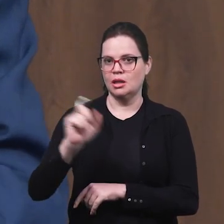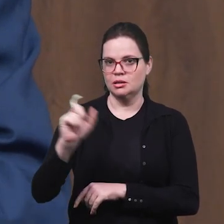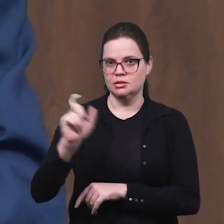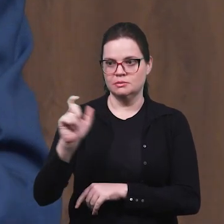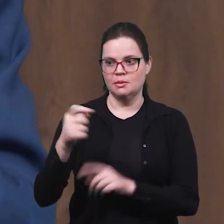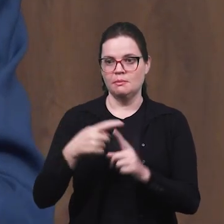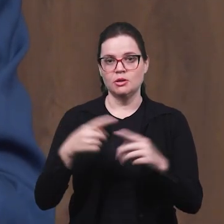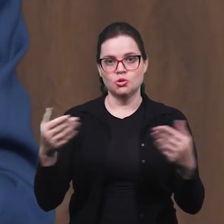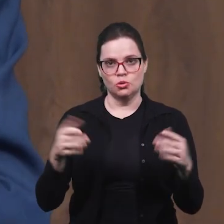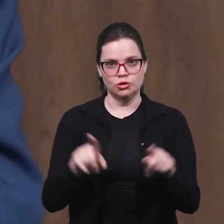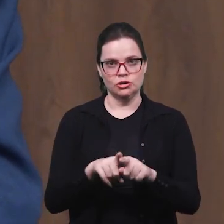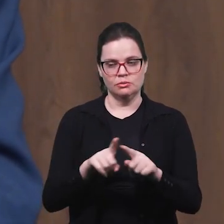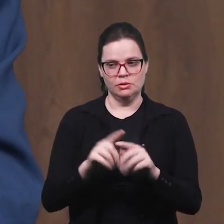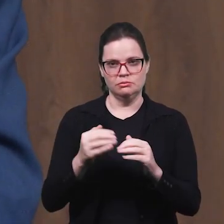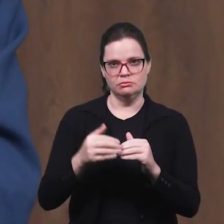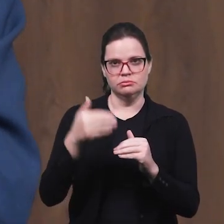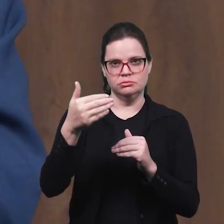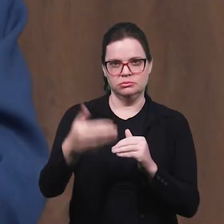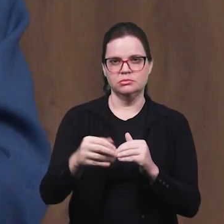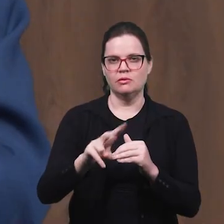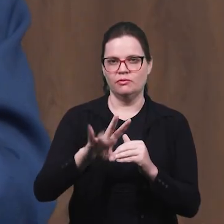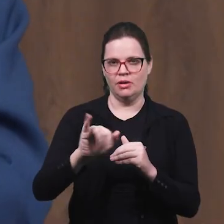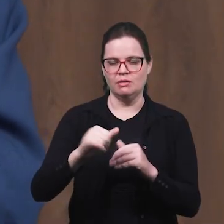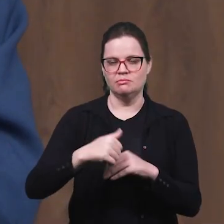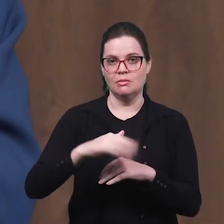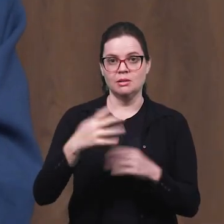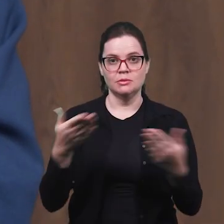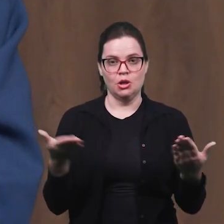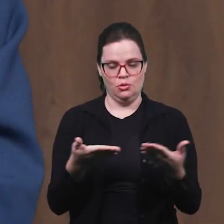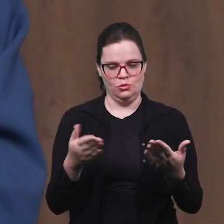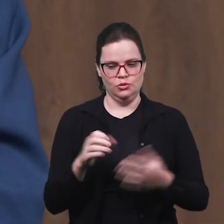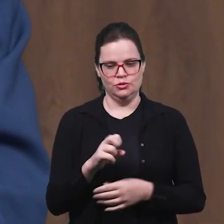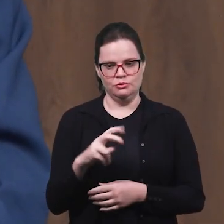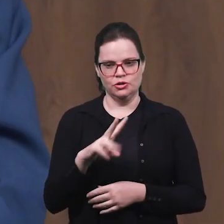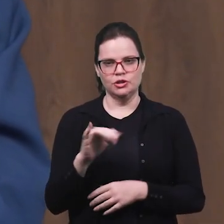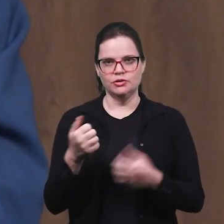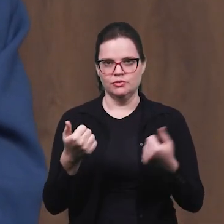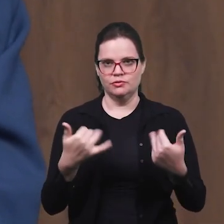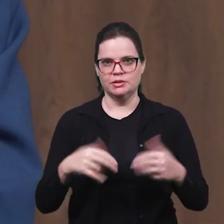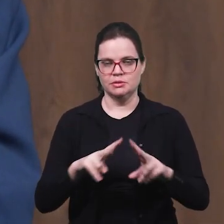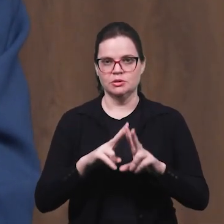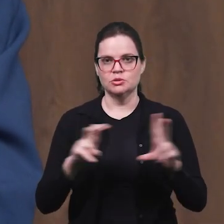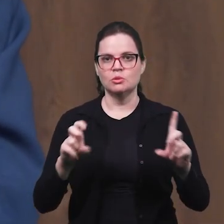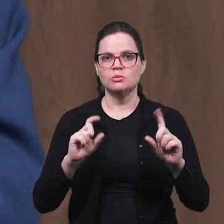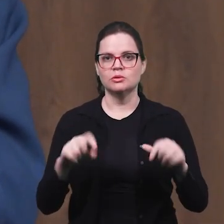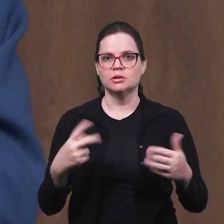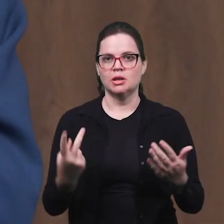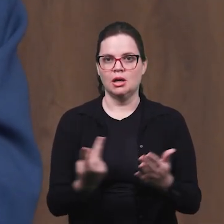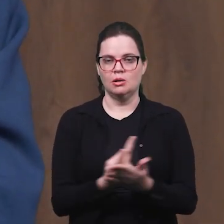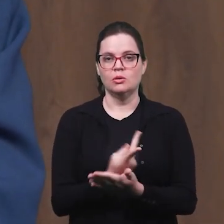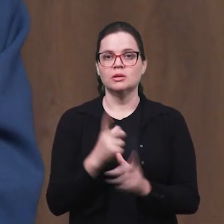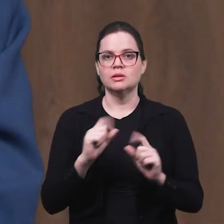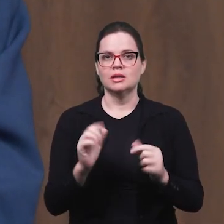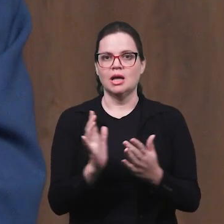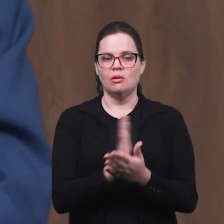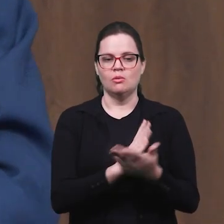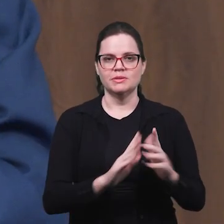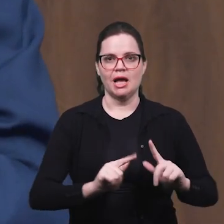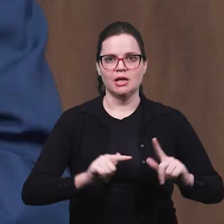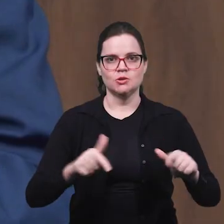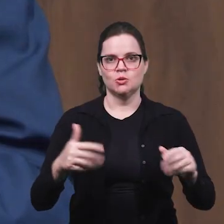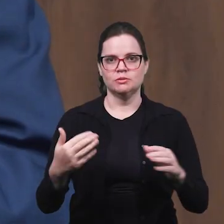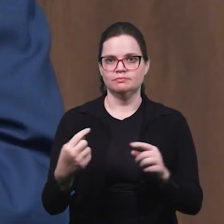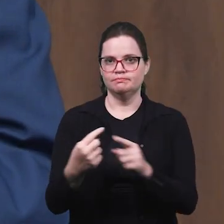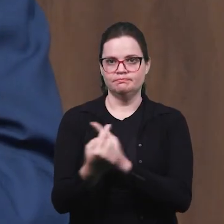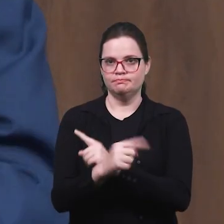porque antecede ao islamismo, é conveniente falar sobre os movimentos divergentes da igreja,